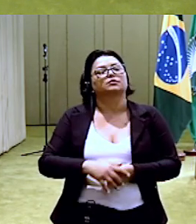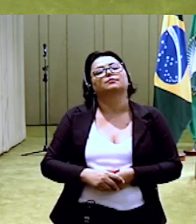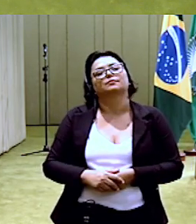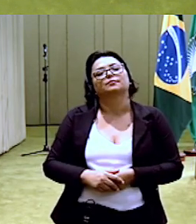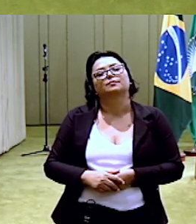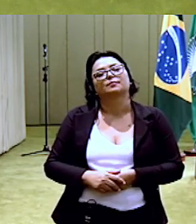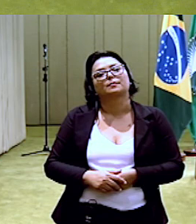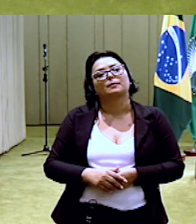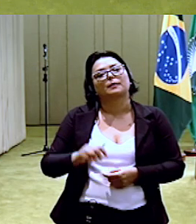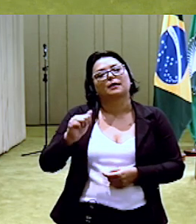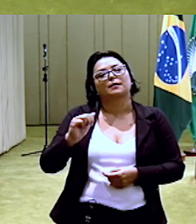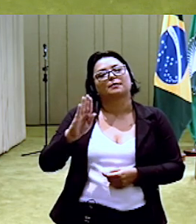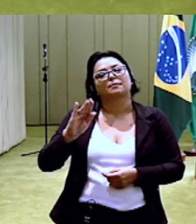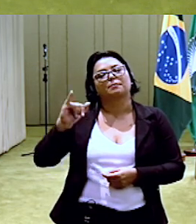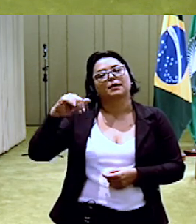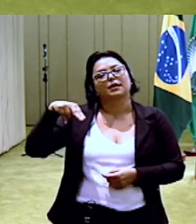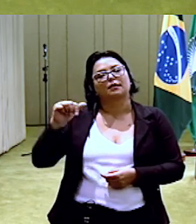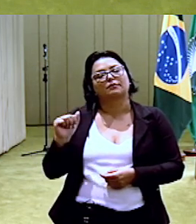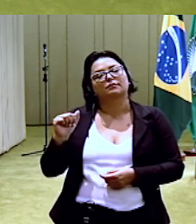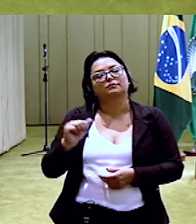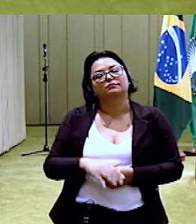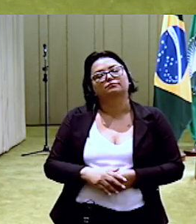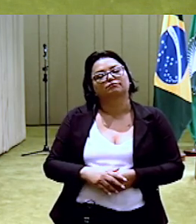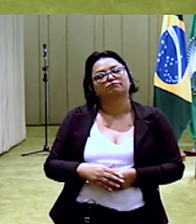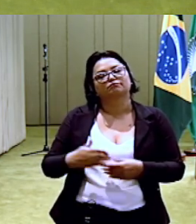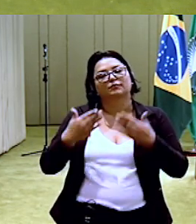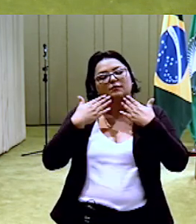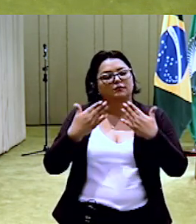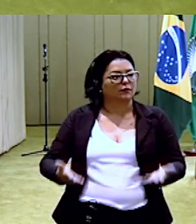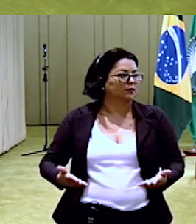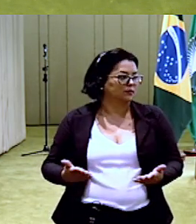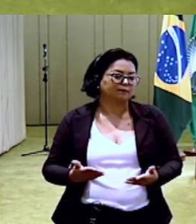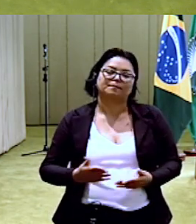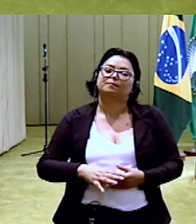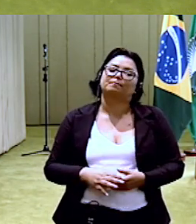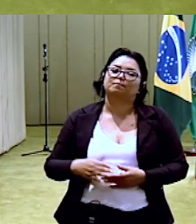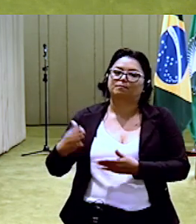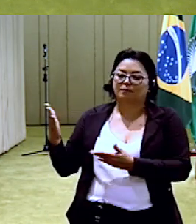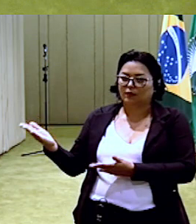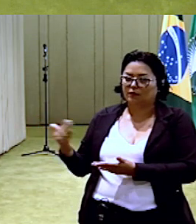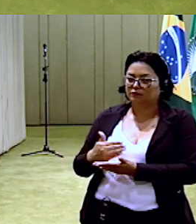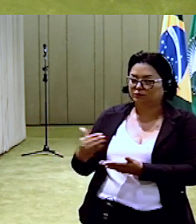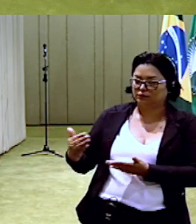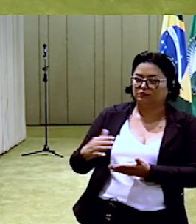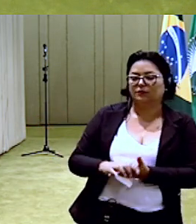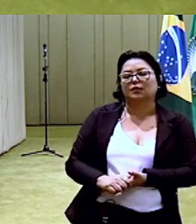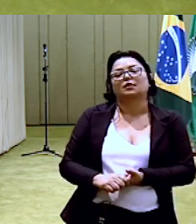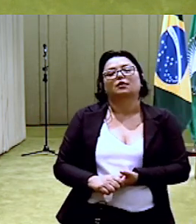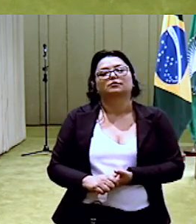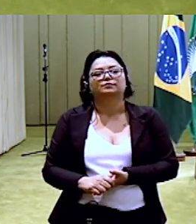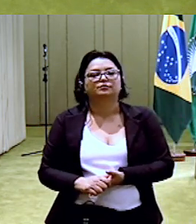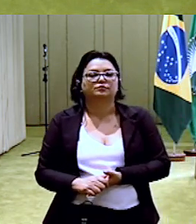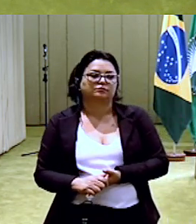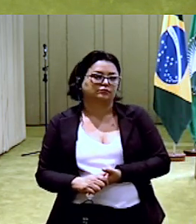Capitais, Ambima. Com a palavra, senhora Natália Dias. Muito obrigado. Agora, setor de